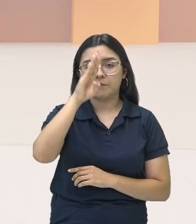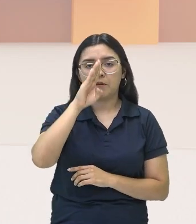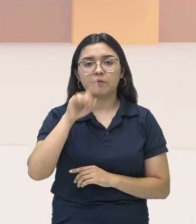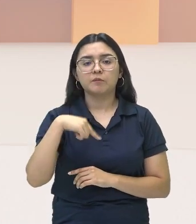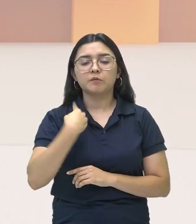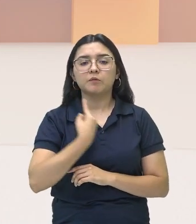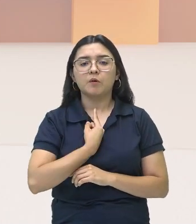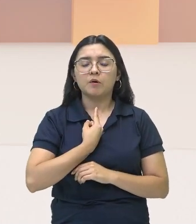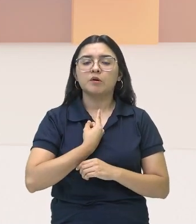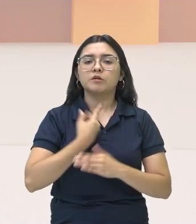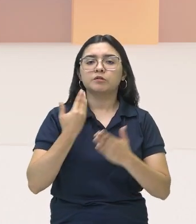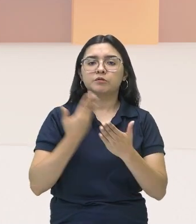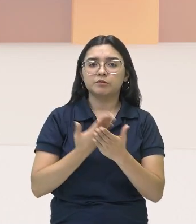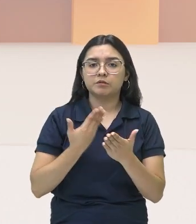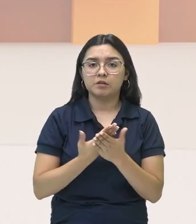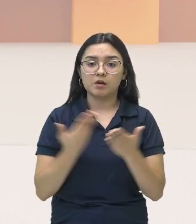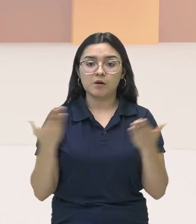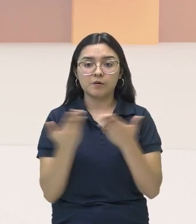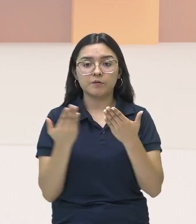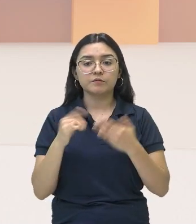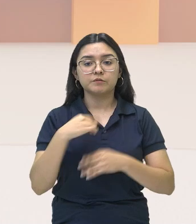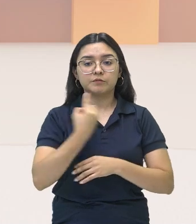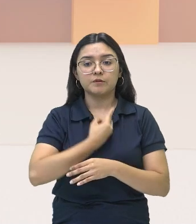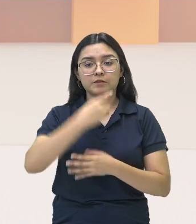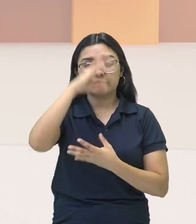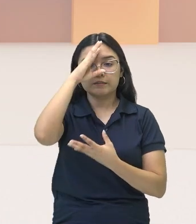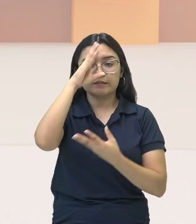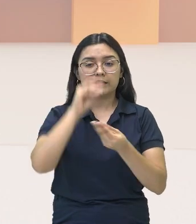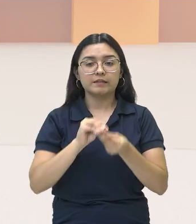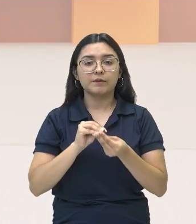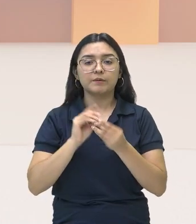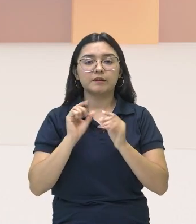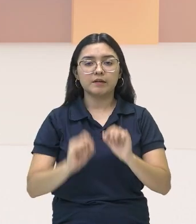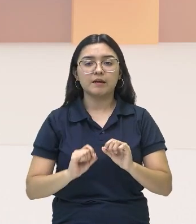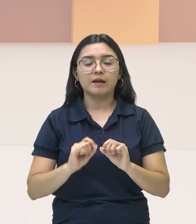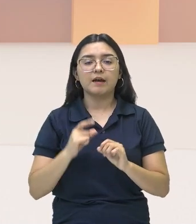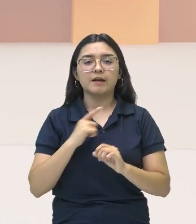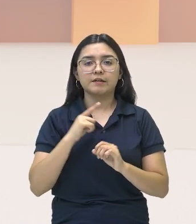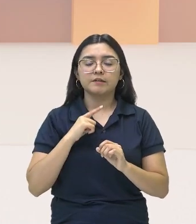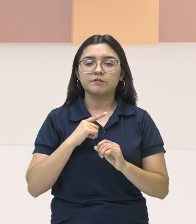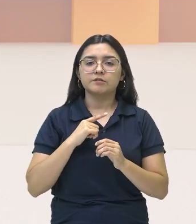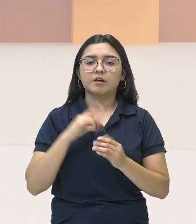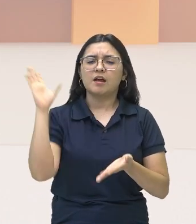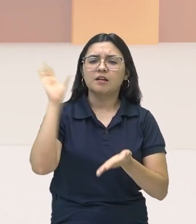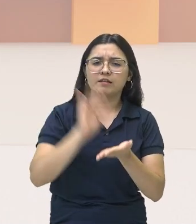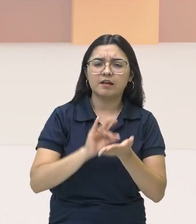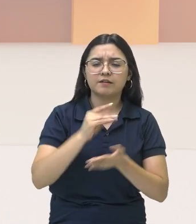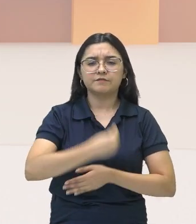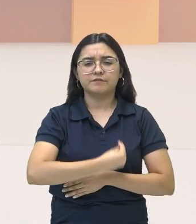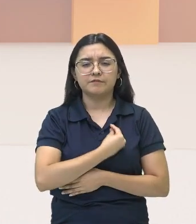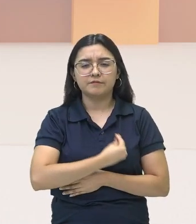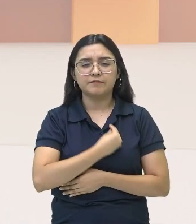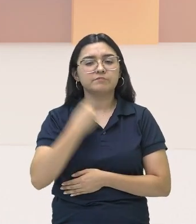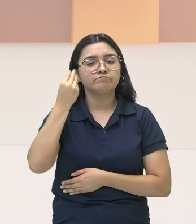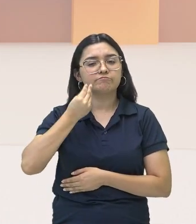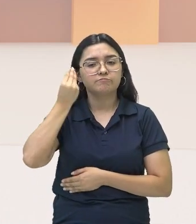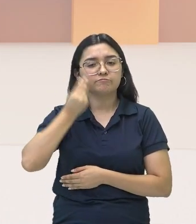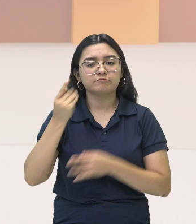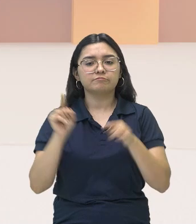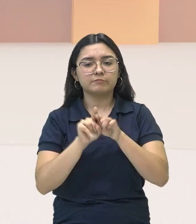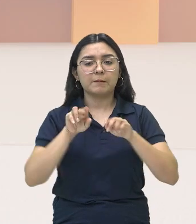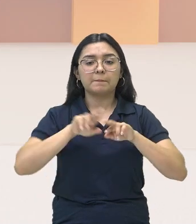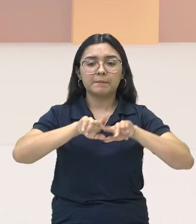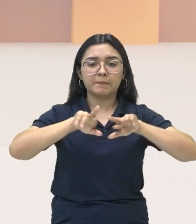gente pretende estudar aqui? A gente quer compreender as realidades, compreender todas essas diferenças